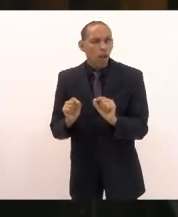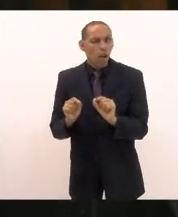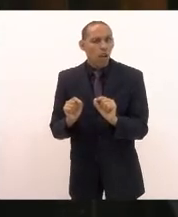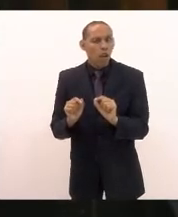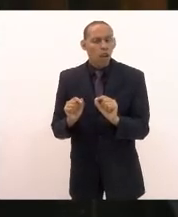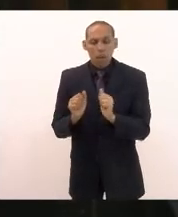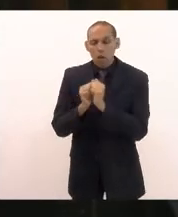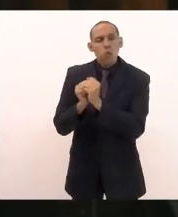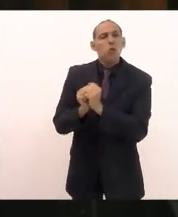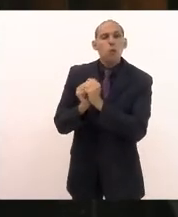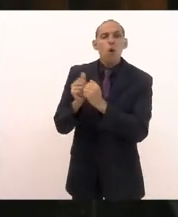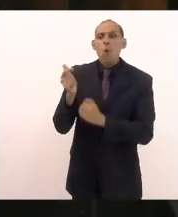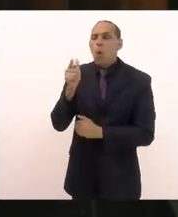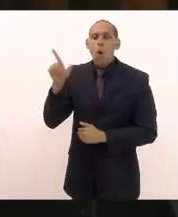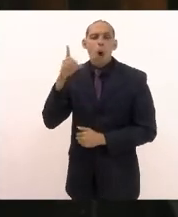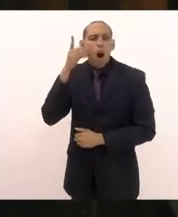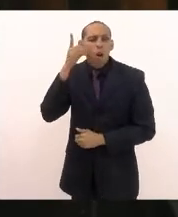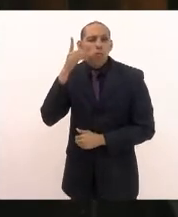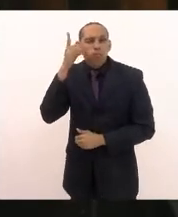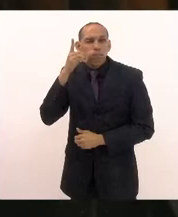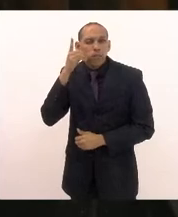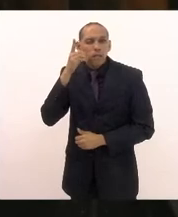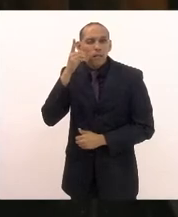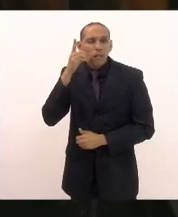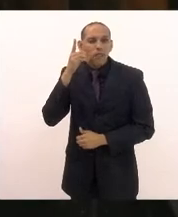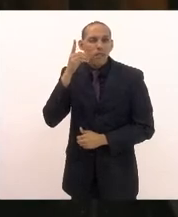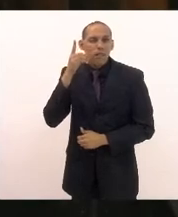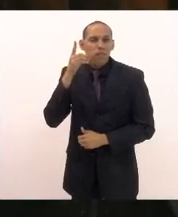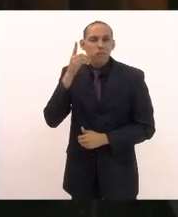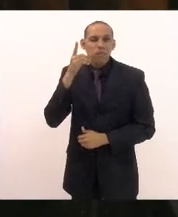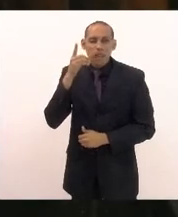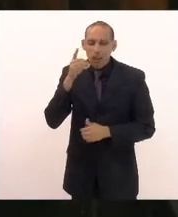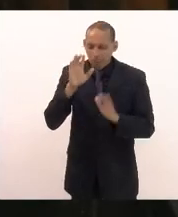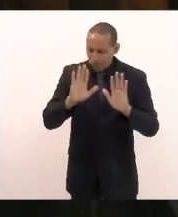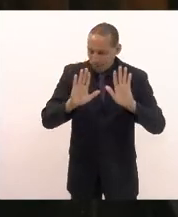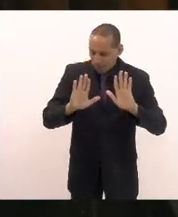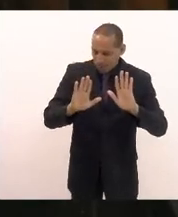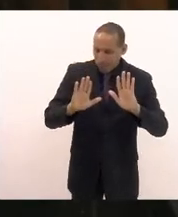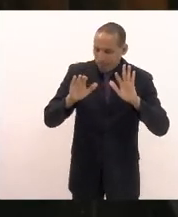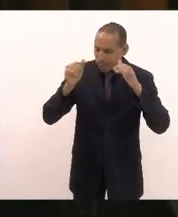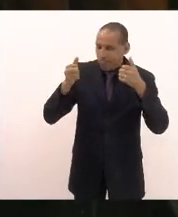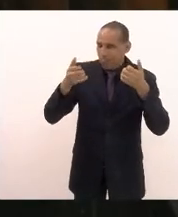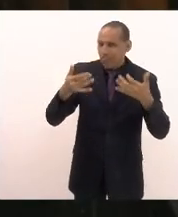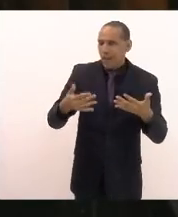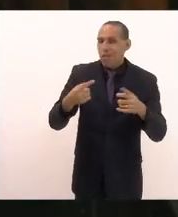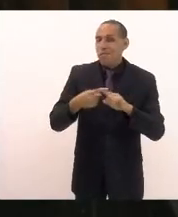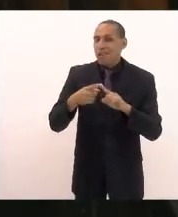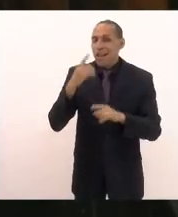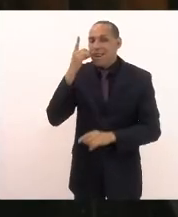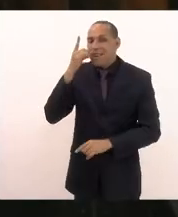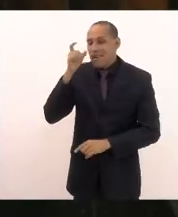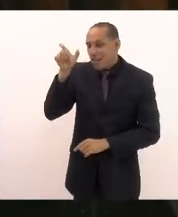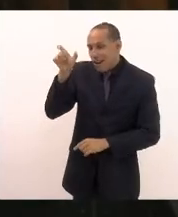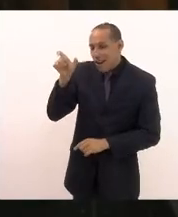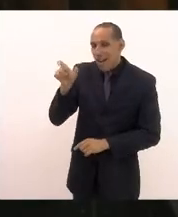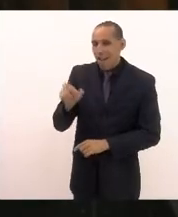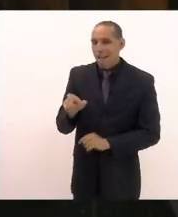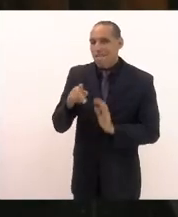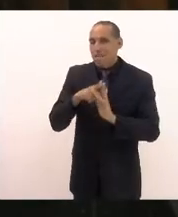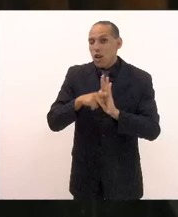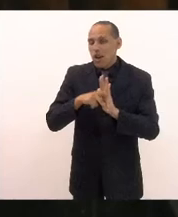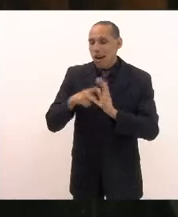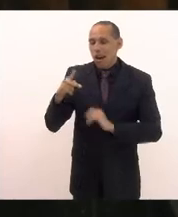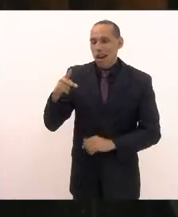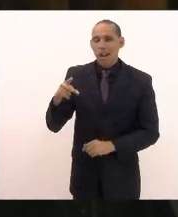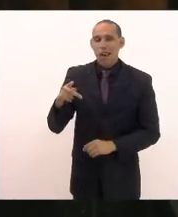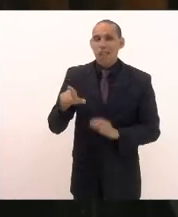acompanhado de um outro deputado que ainda vão chegar lá. Porque esse mesmo deputado, no projeto de lei